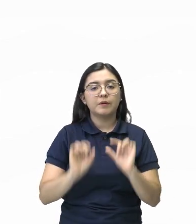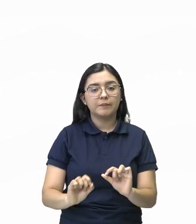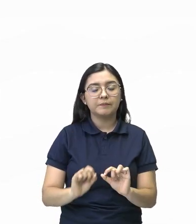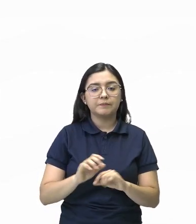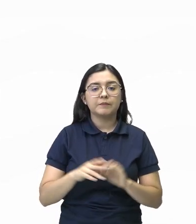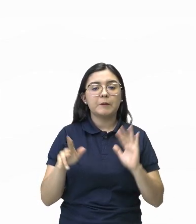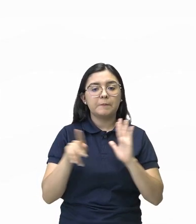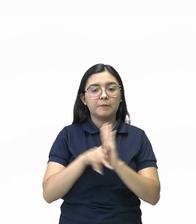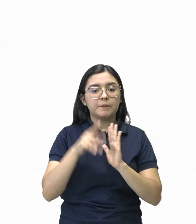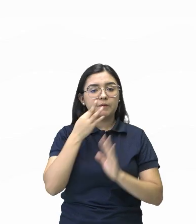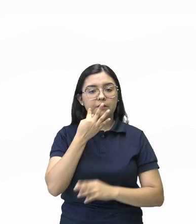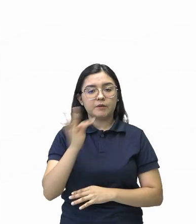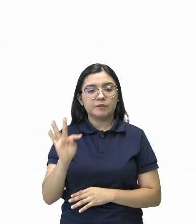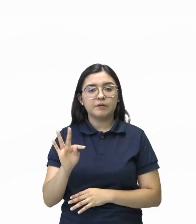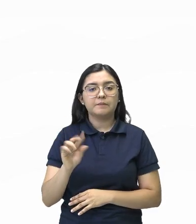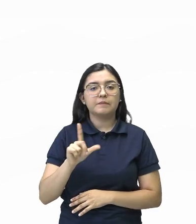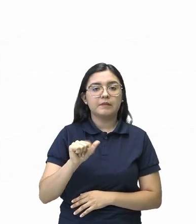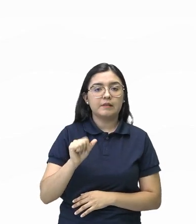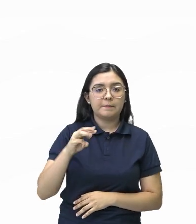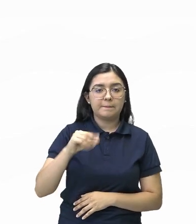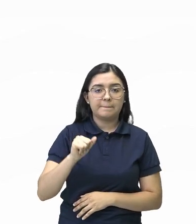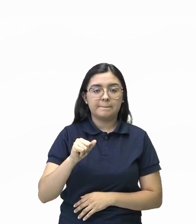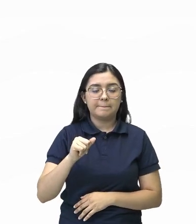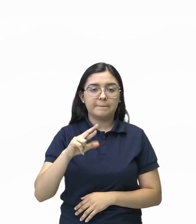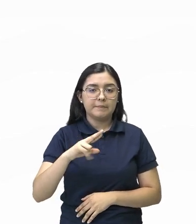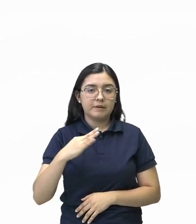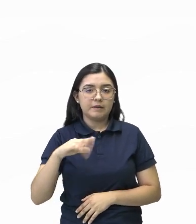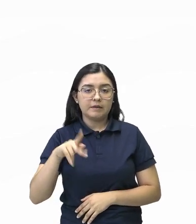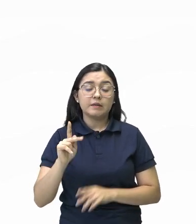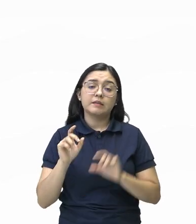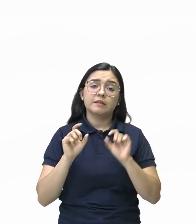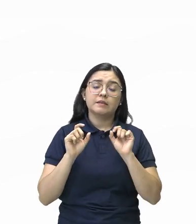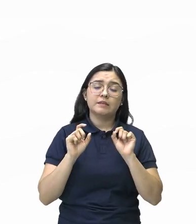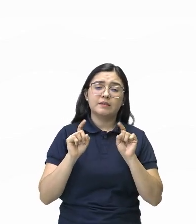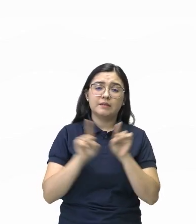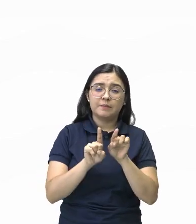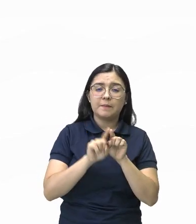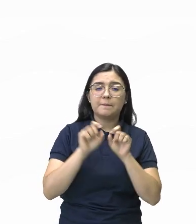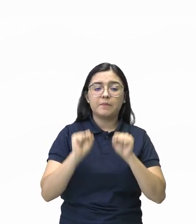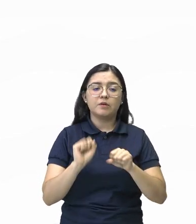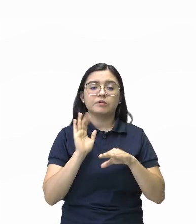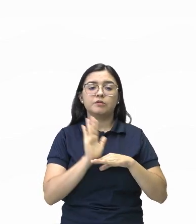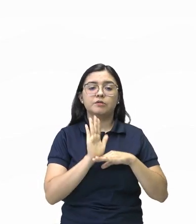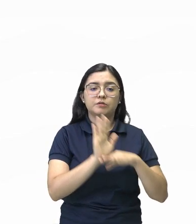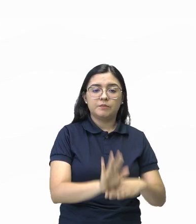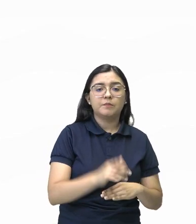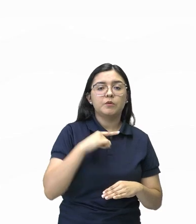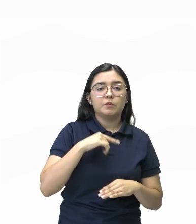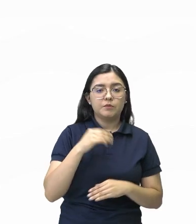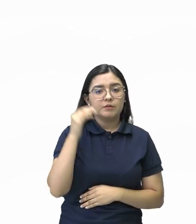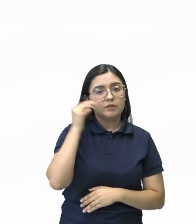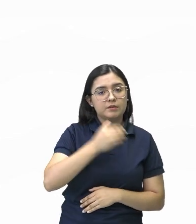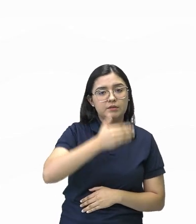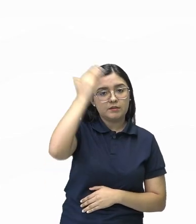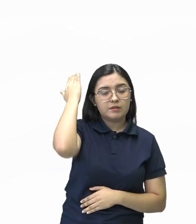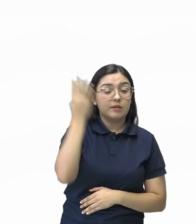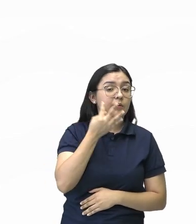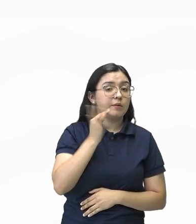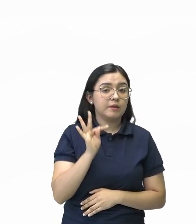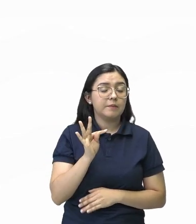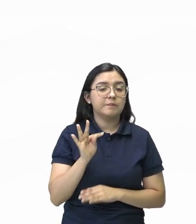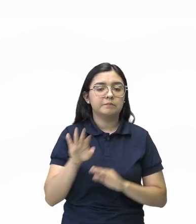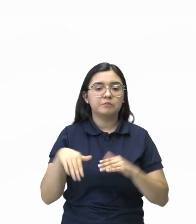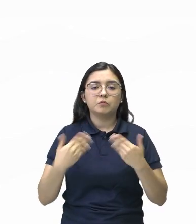o lamarquismo, né? Mas, de certa forma, elas também podem contribuir para o neodarwinismo. Né? O que